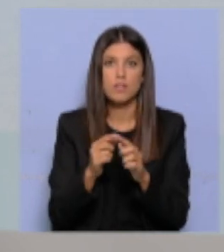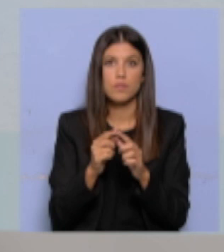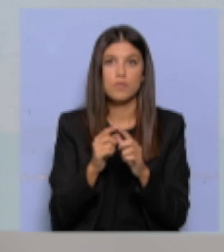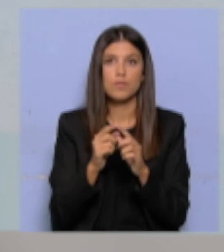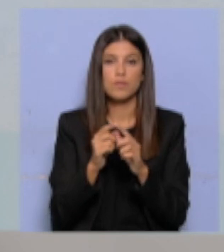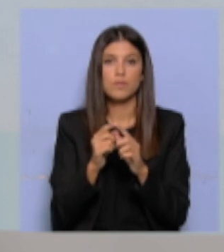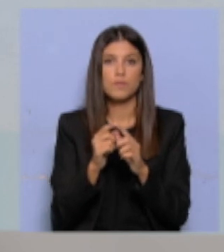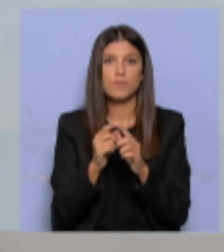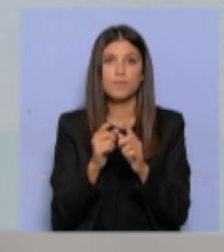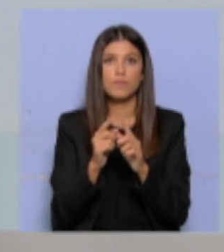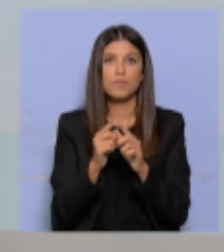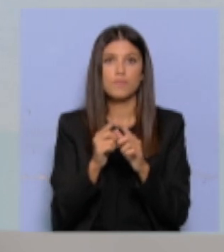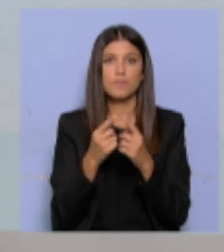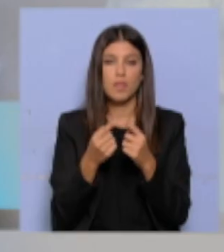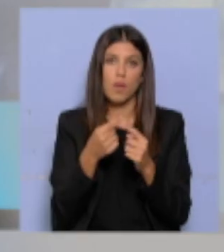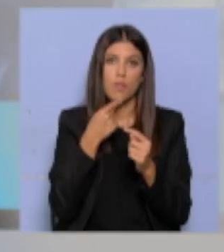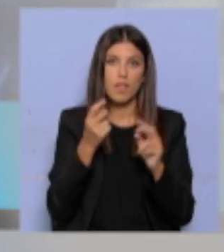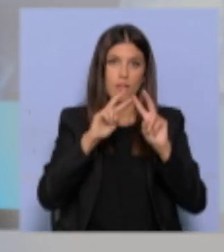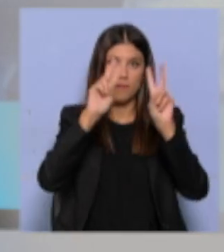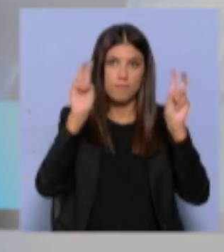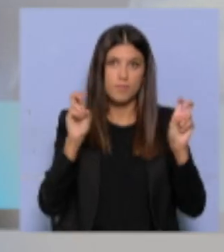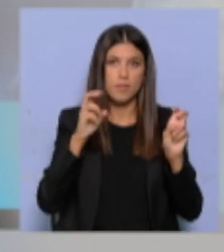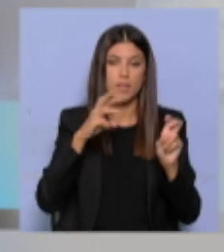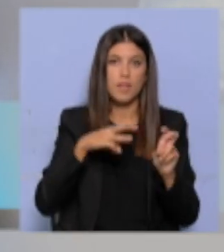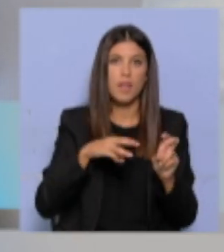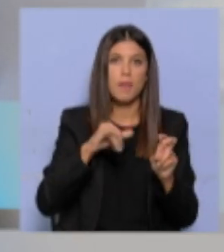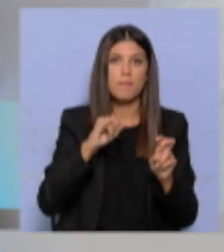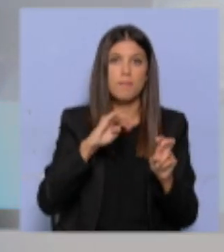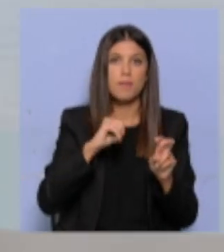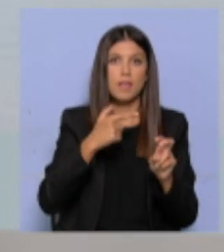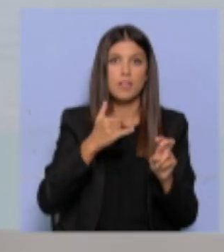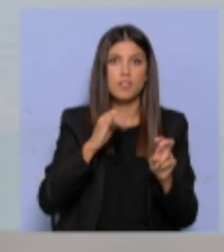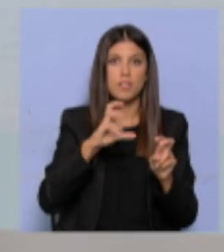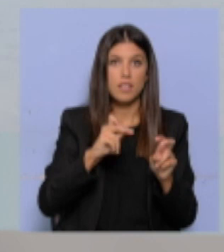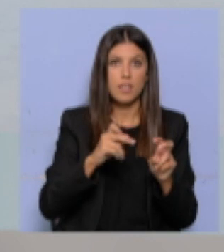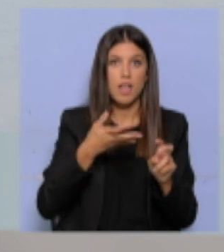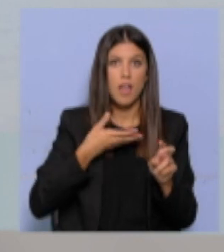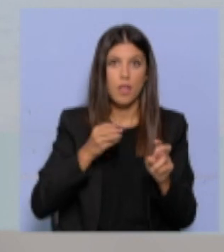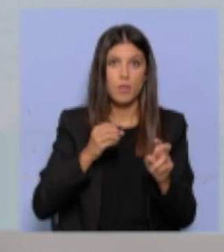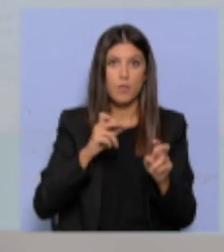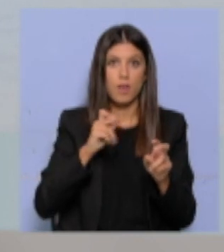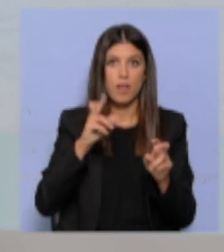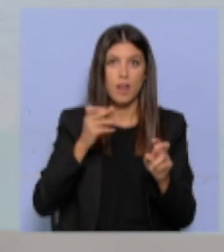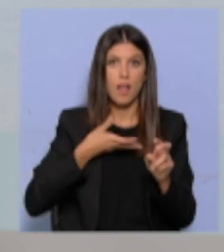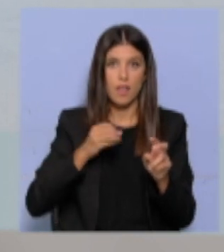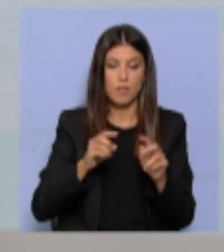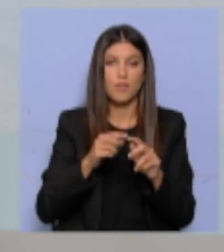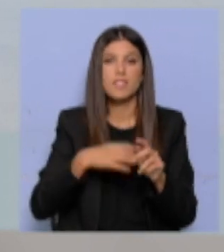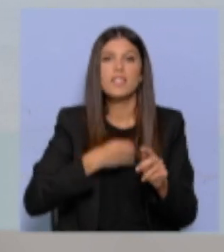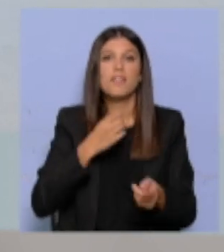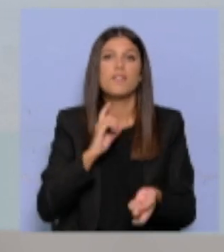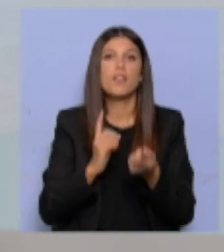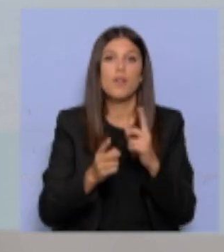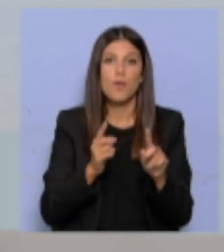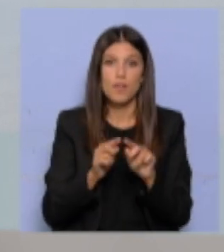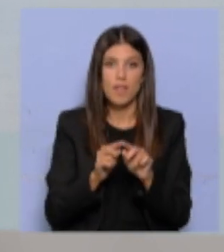denomino a mística do arado. Nós temos que lavrar um terreno, que muitas vezes são terrenos em pousio, que